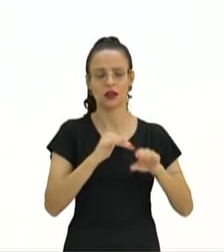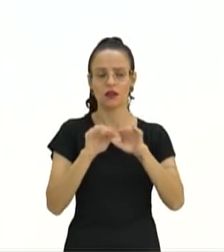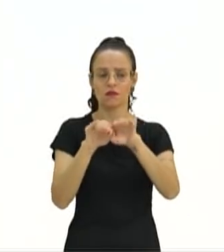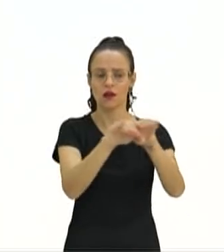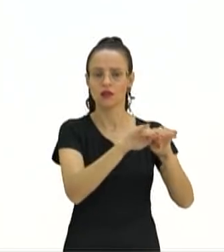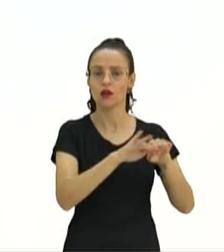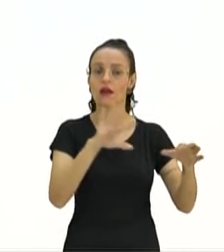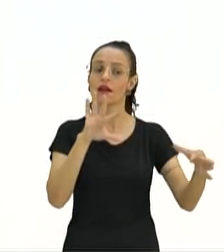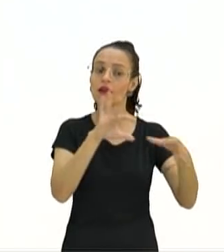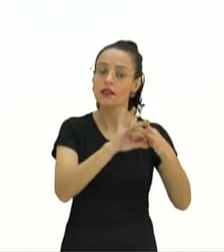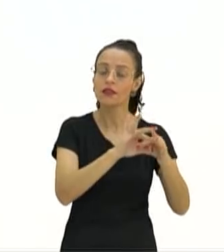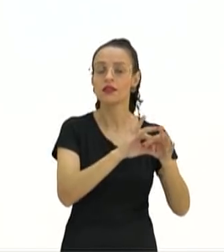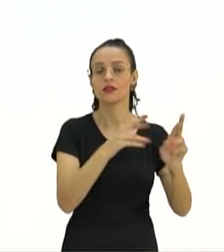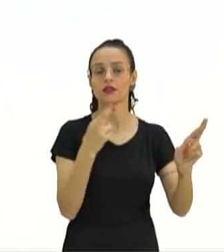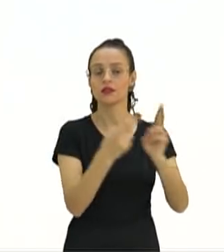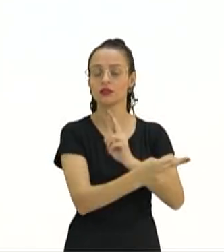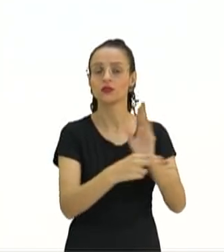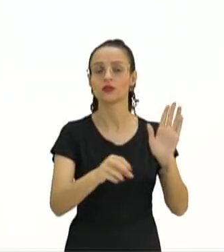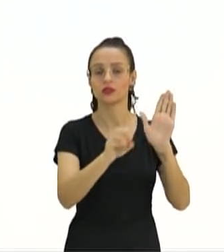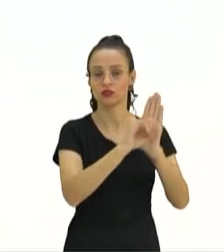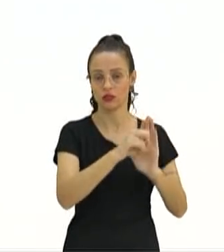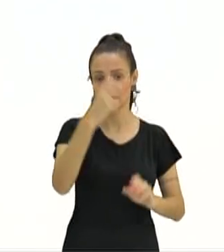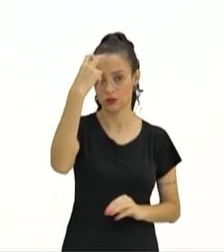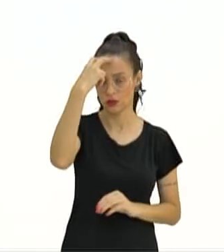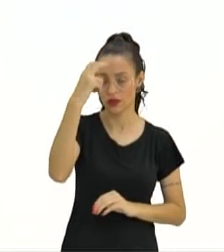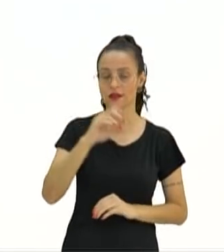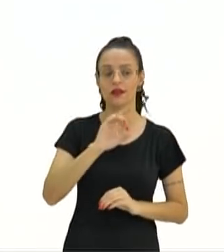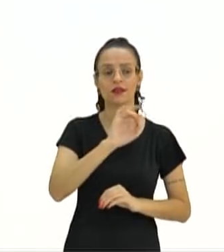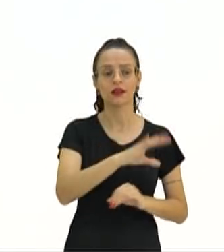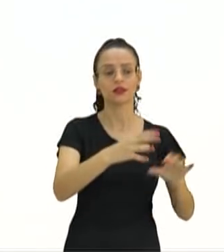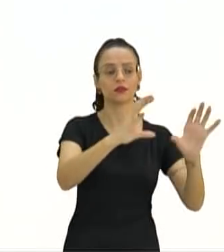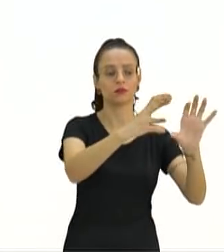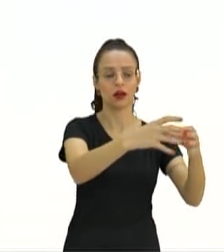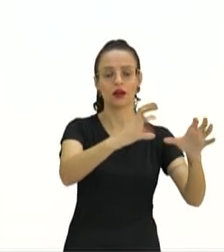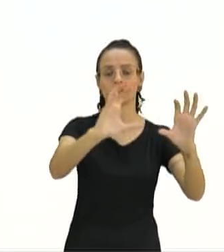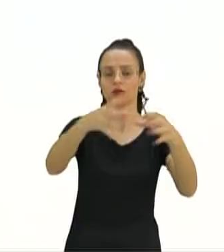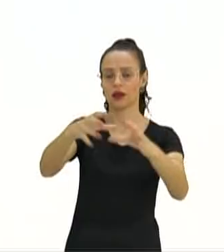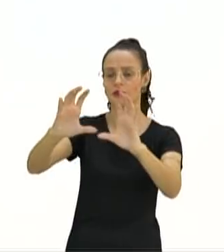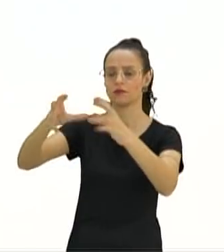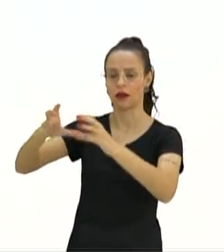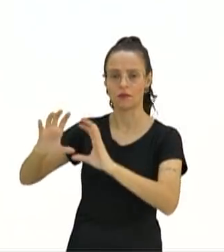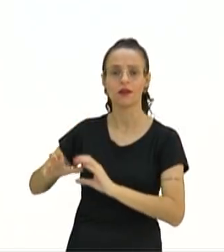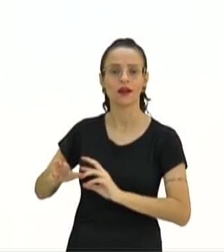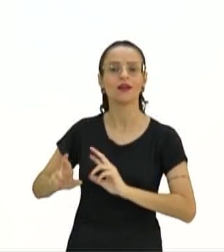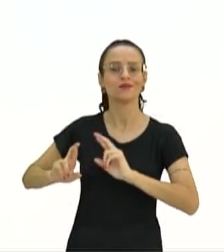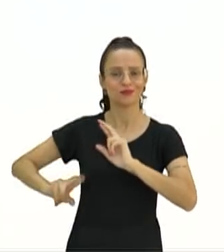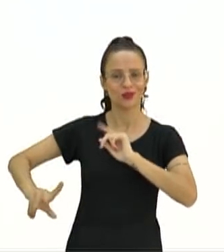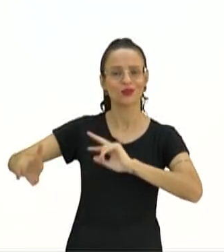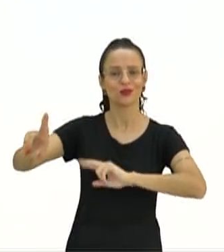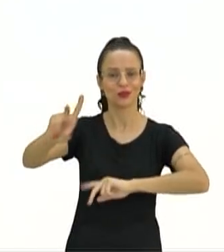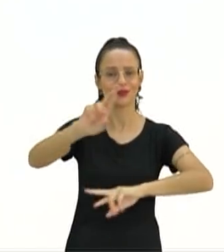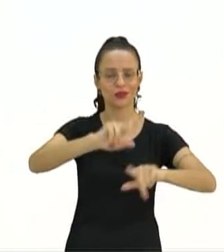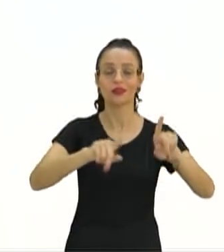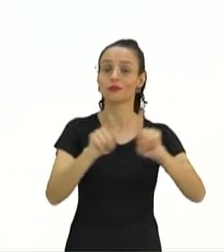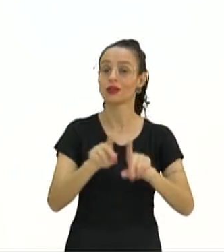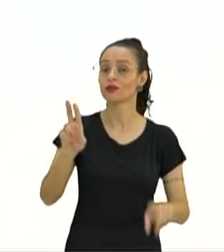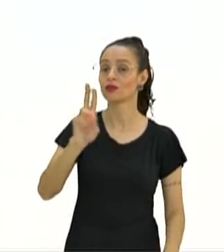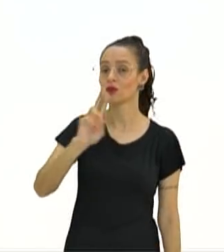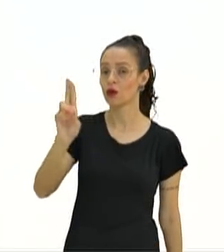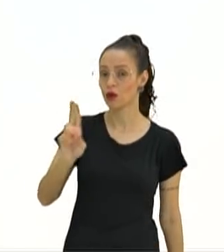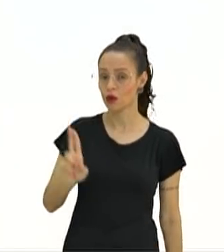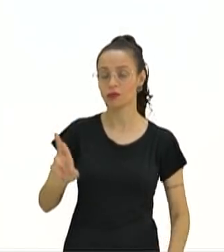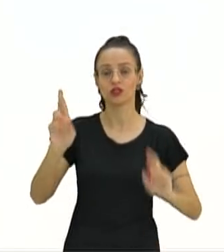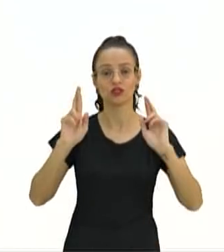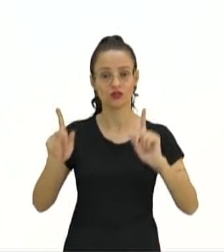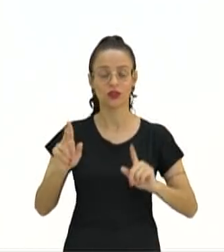suas identidades culturais. Em cada comunidade, as criações mudam e têm nomes diferentes